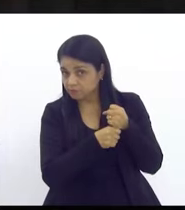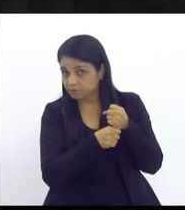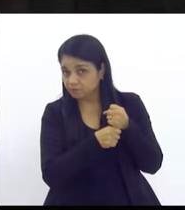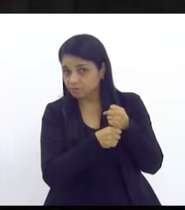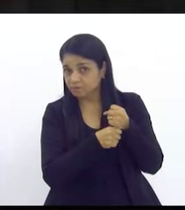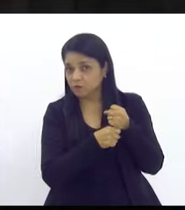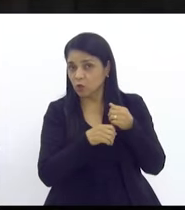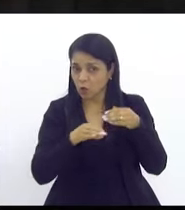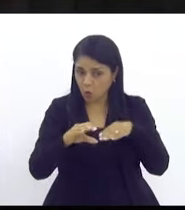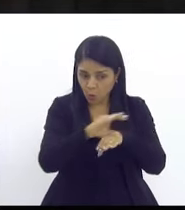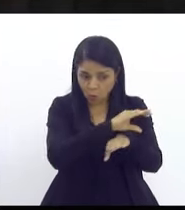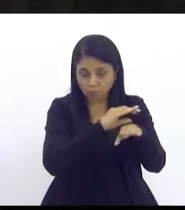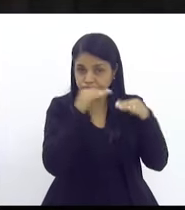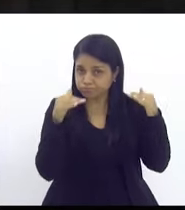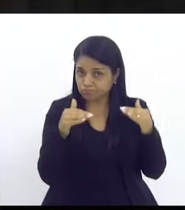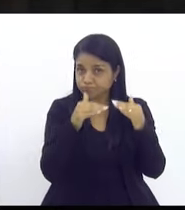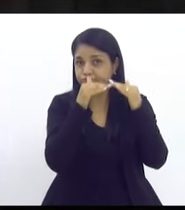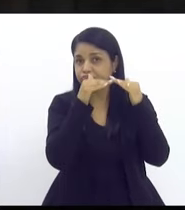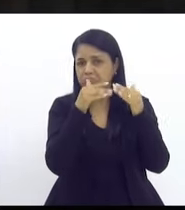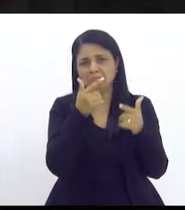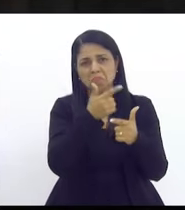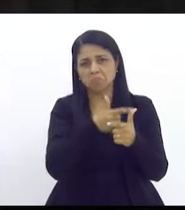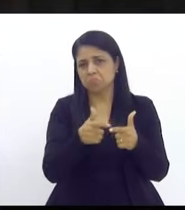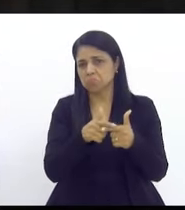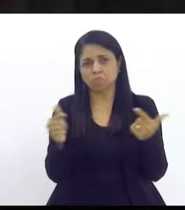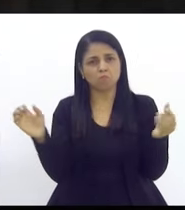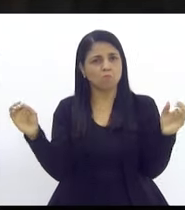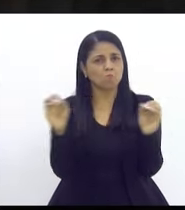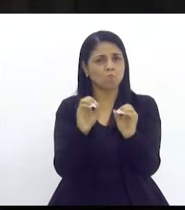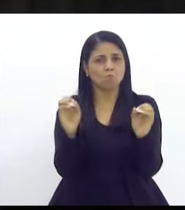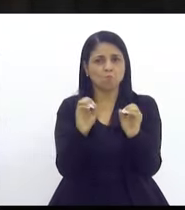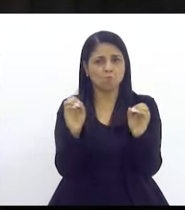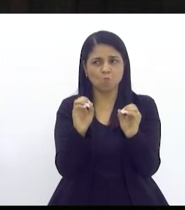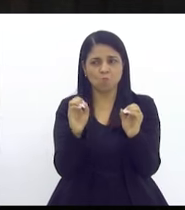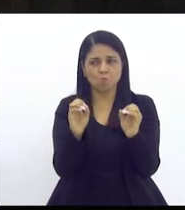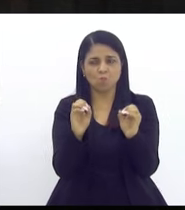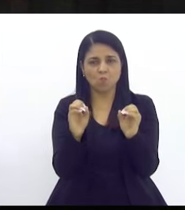Totalmente constitucional, não teve problema nenhum na